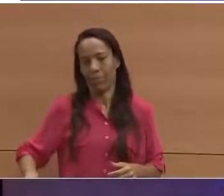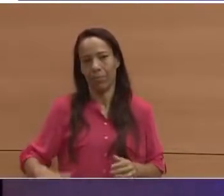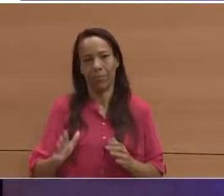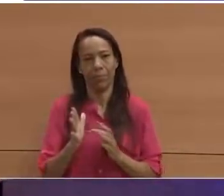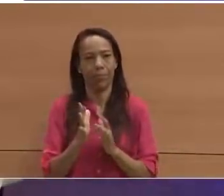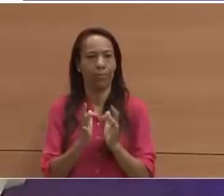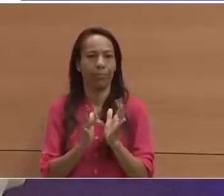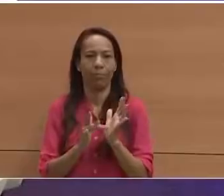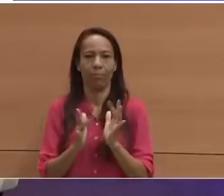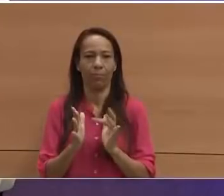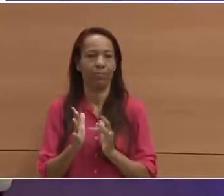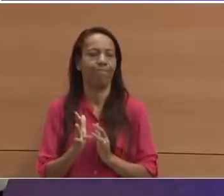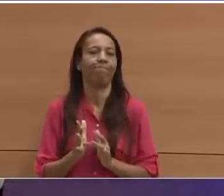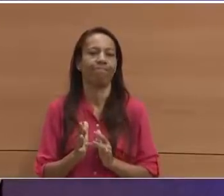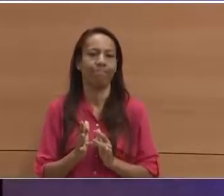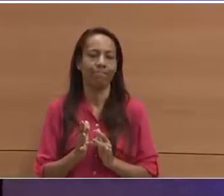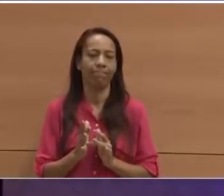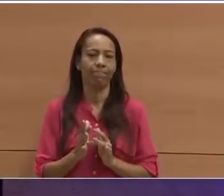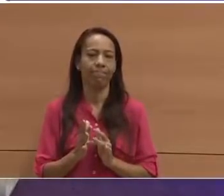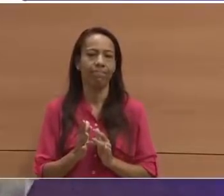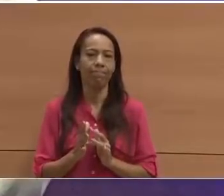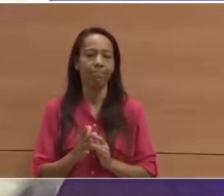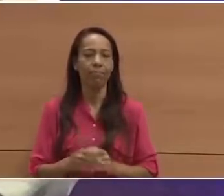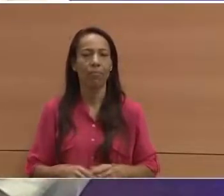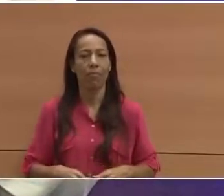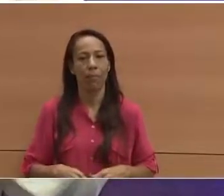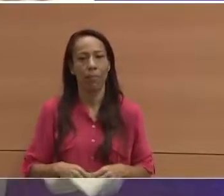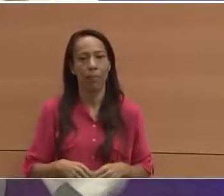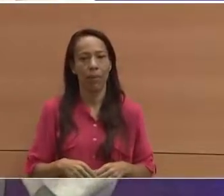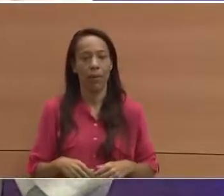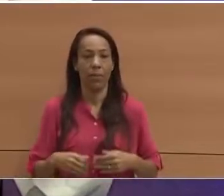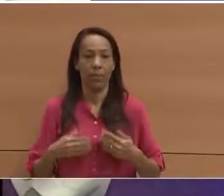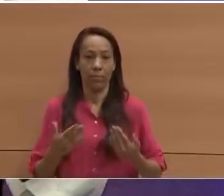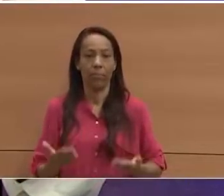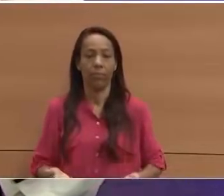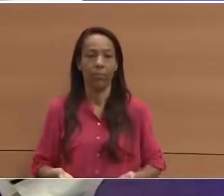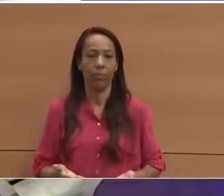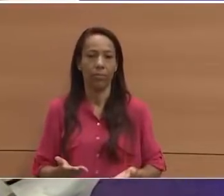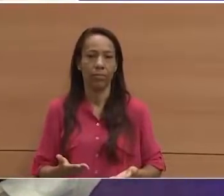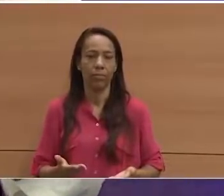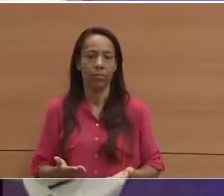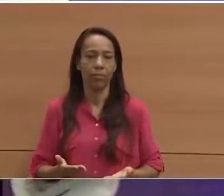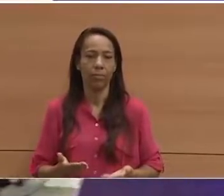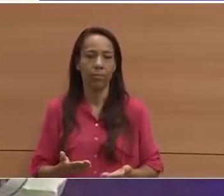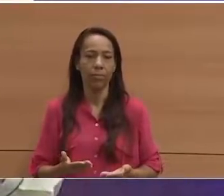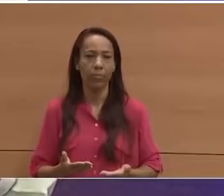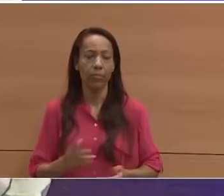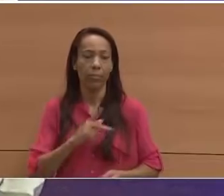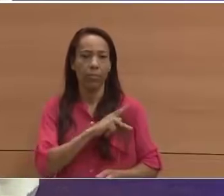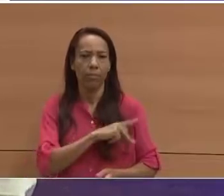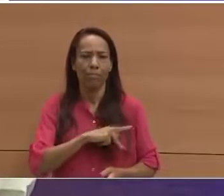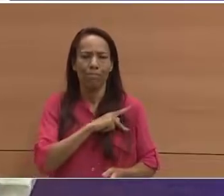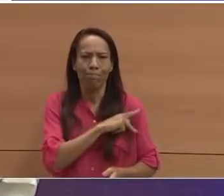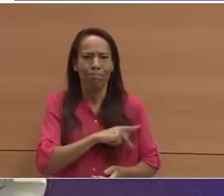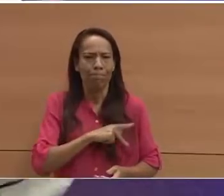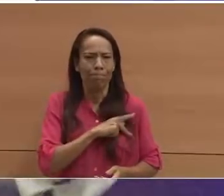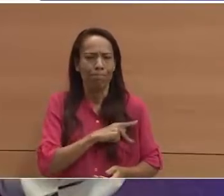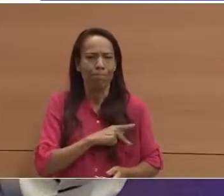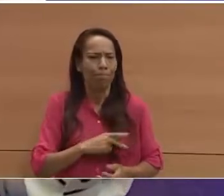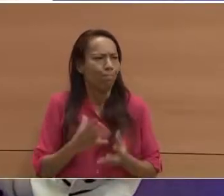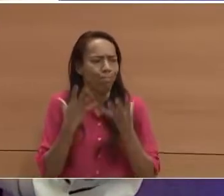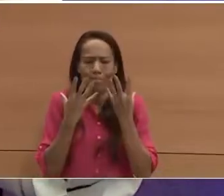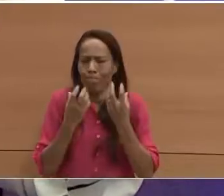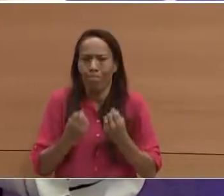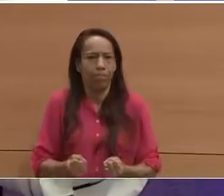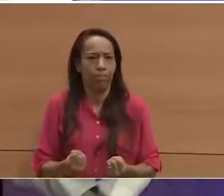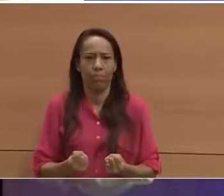pedra de tropeço. E ele Inconformado com isso, Paulo, puxa